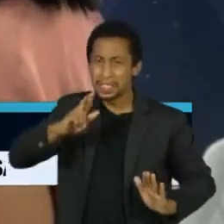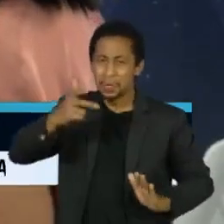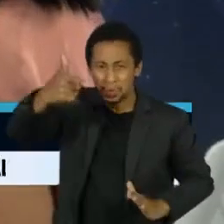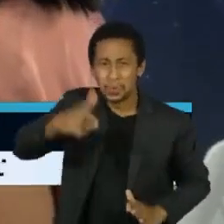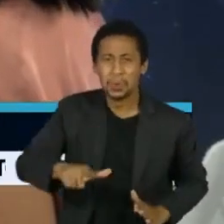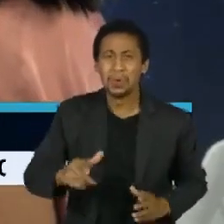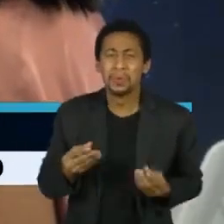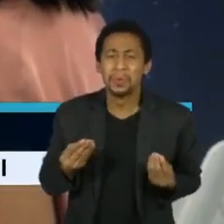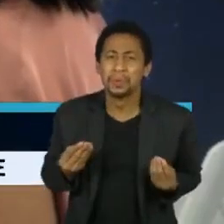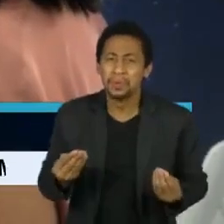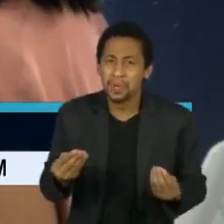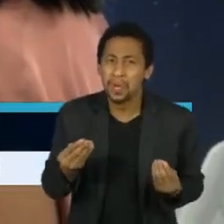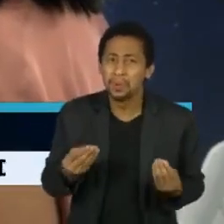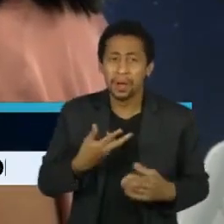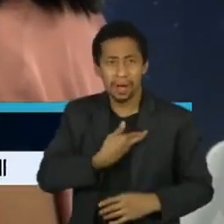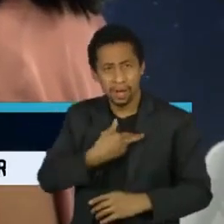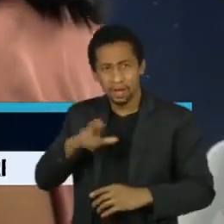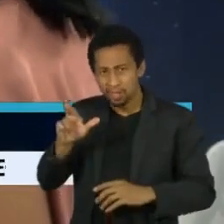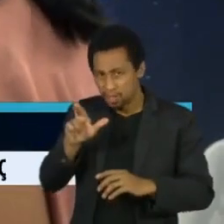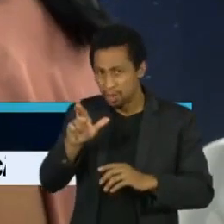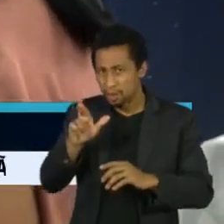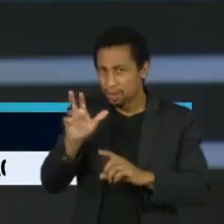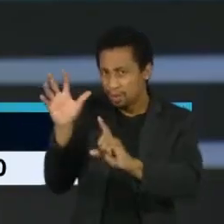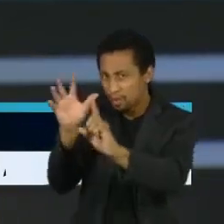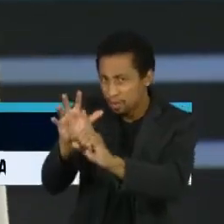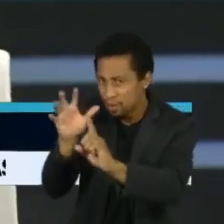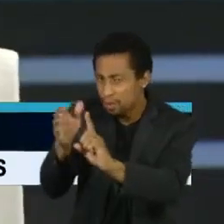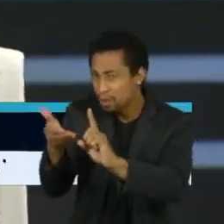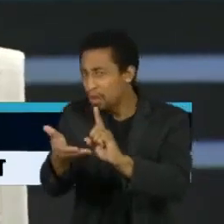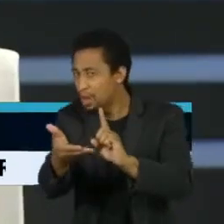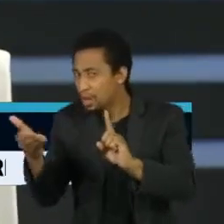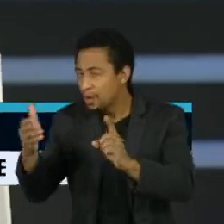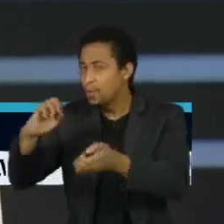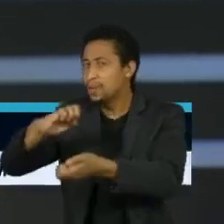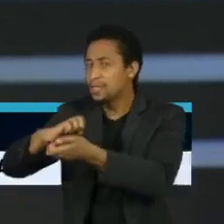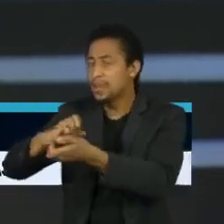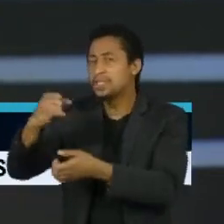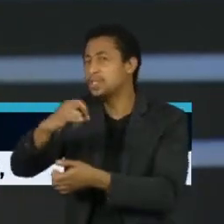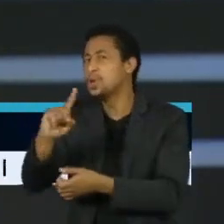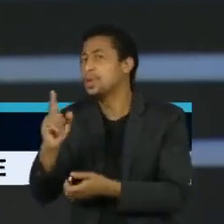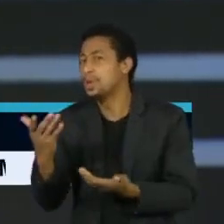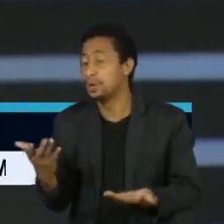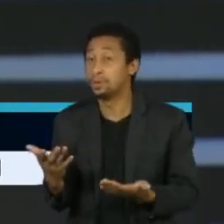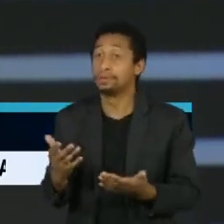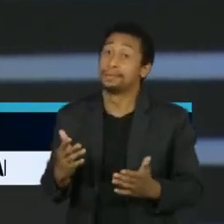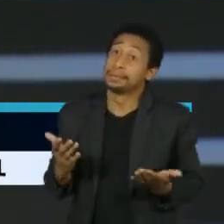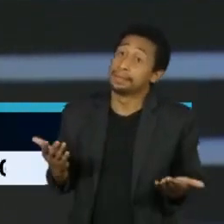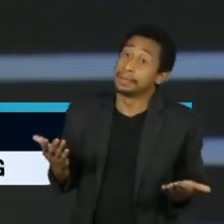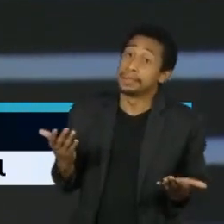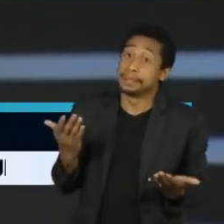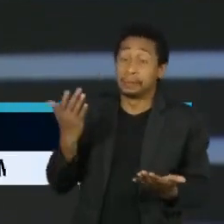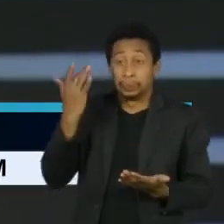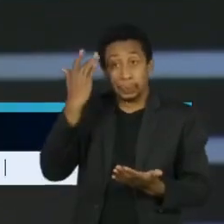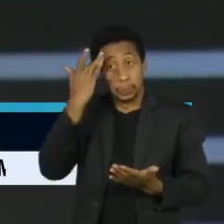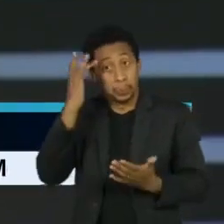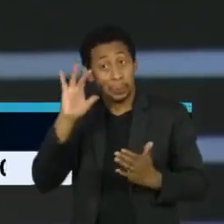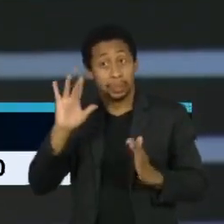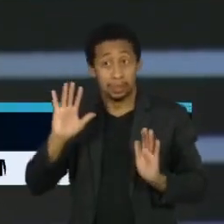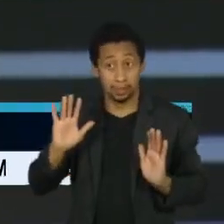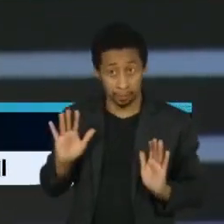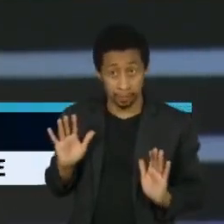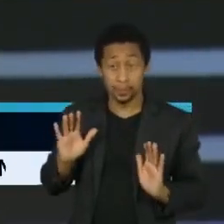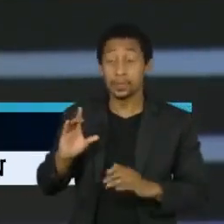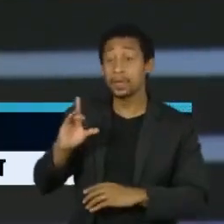vai mesmo interferir no STF? Eu duvido, Karen, e acho que você observou bem. No discurso dele, o